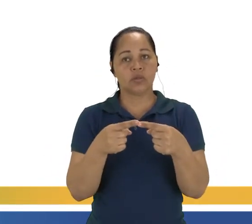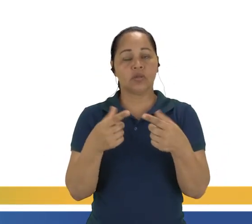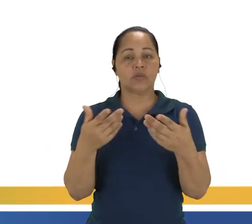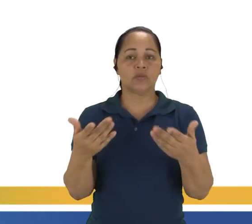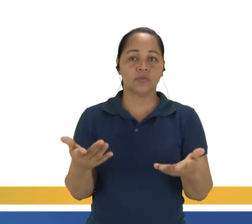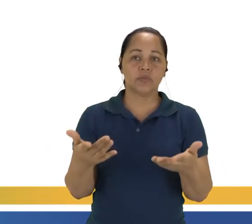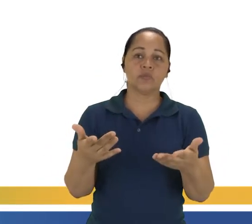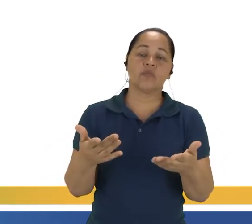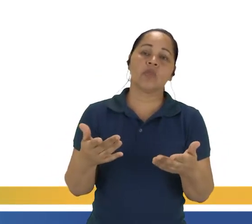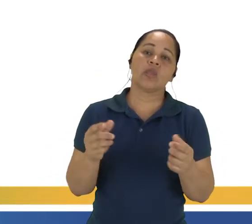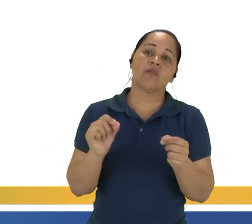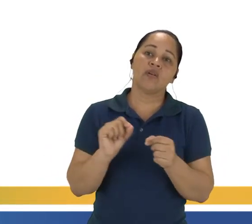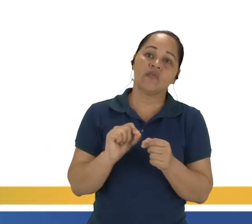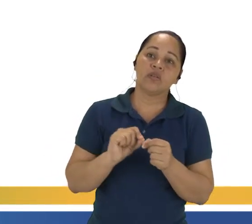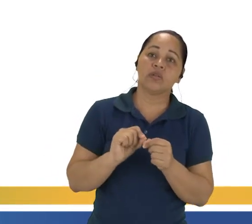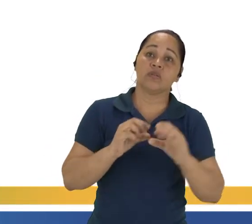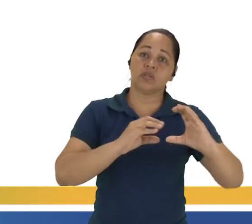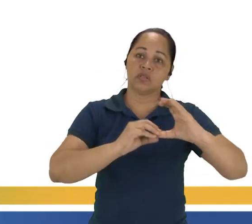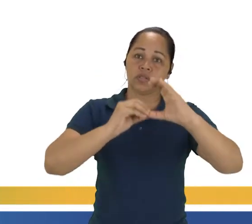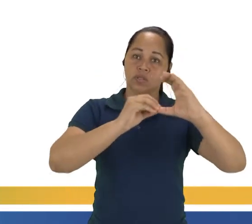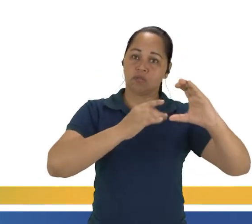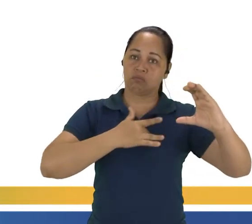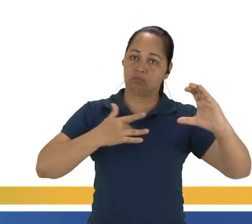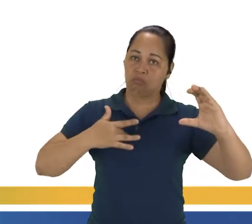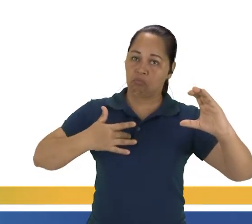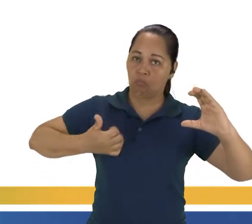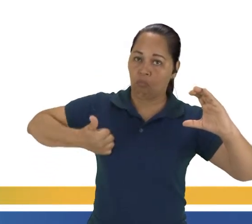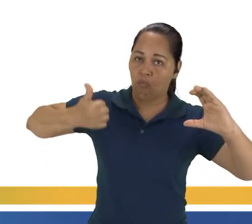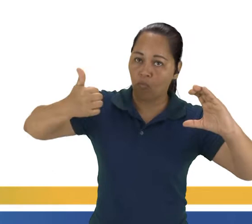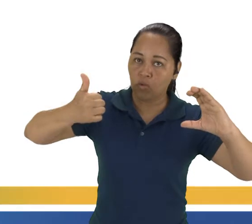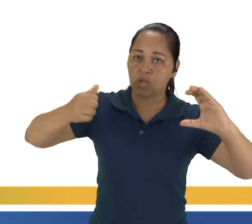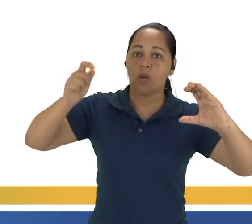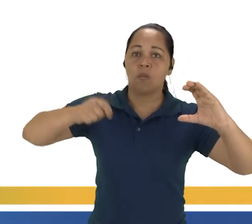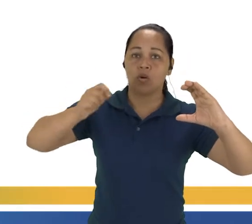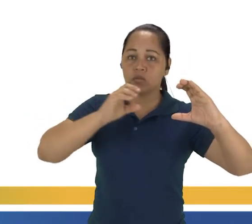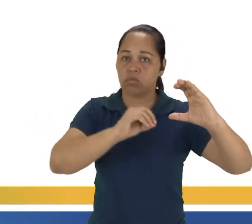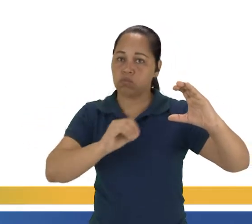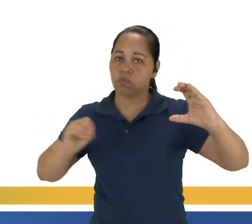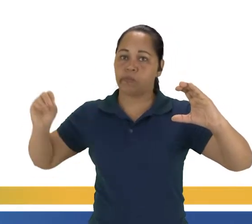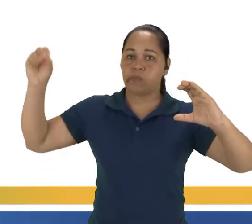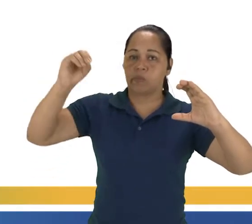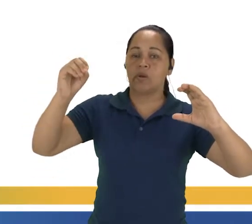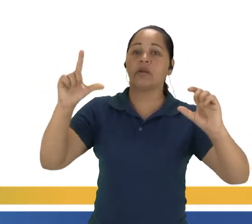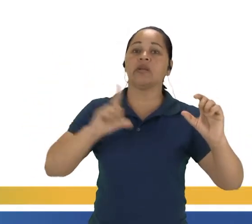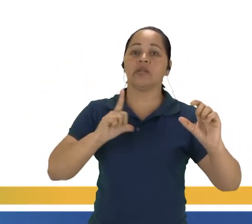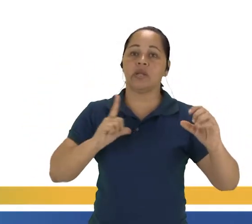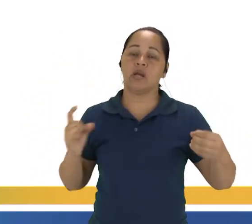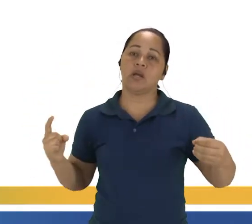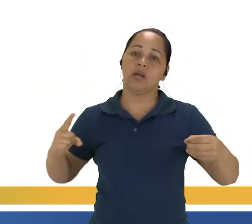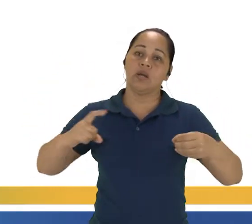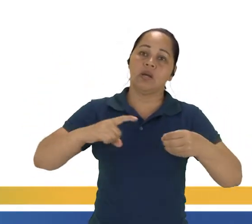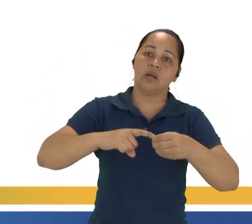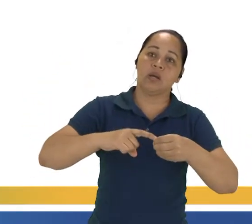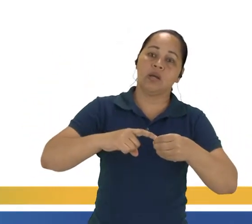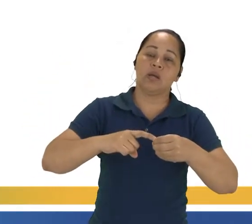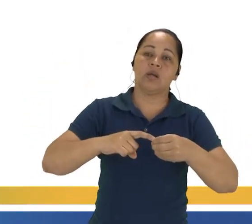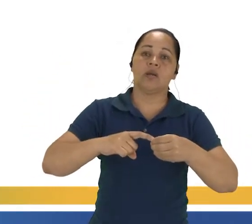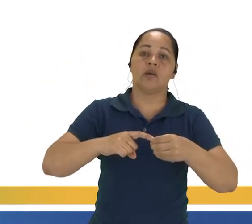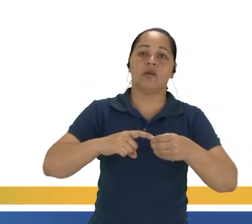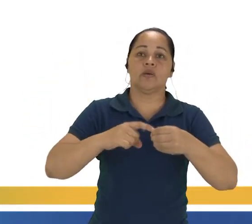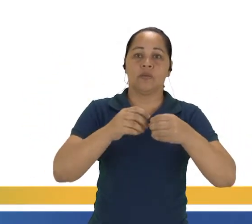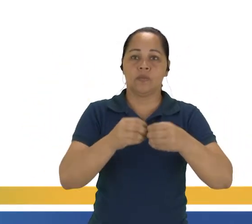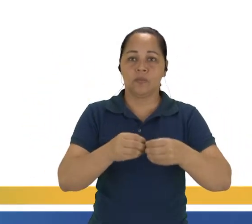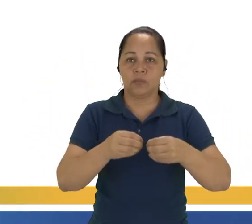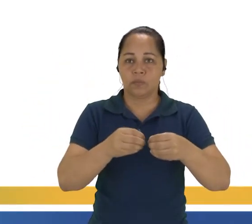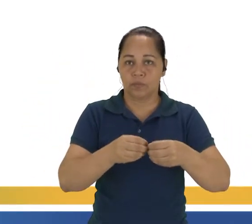vai criar condições para que aquela célula possa se dividir e sofrer a mitose. Na mitose nós vamos ter,